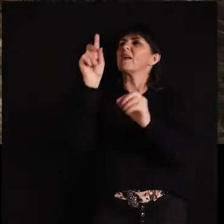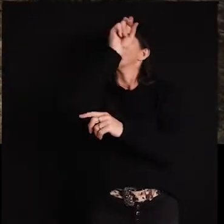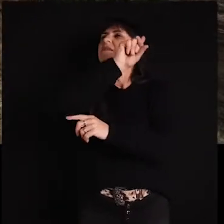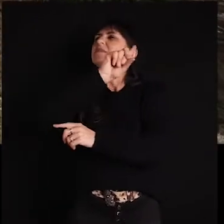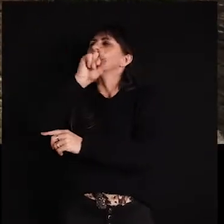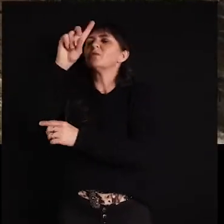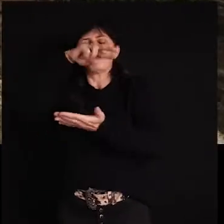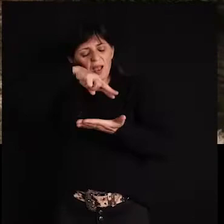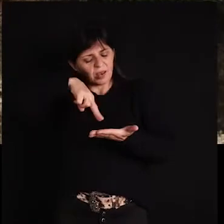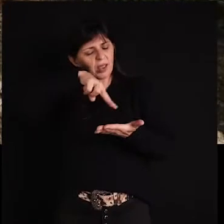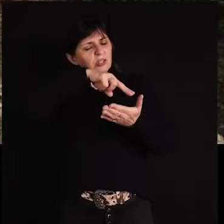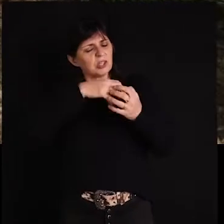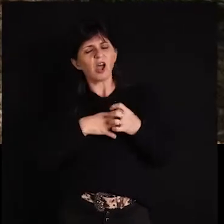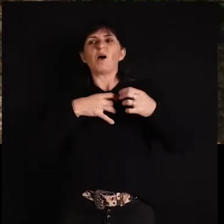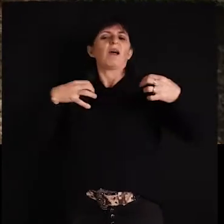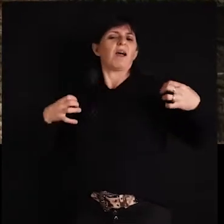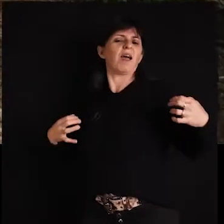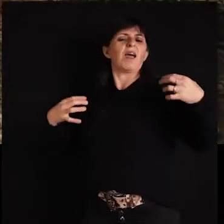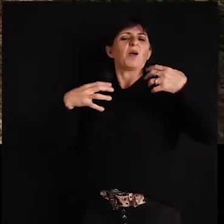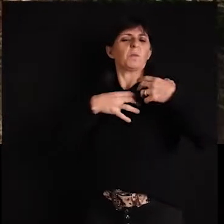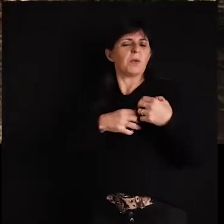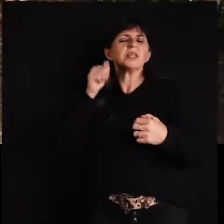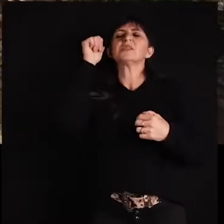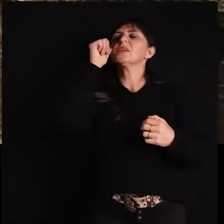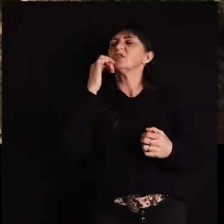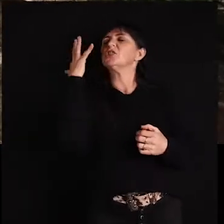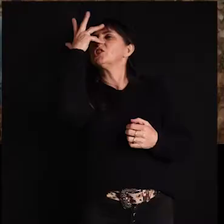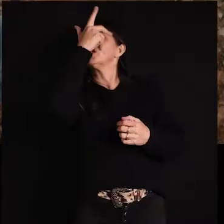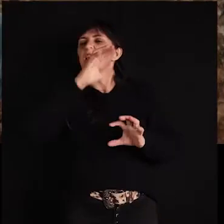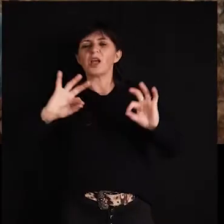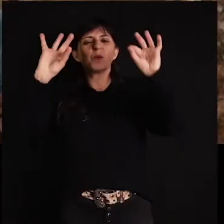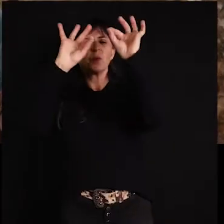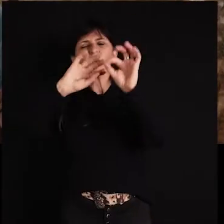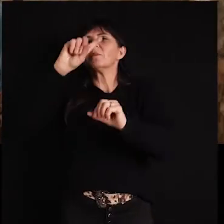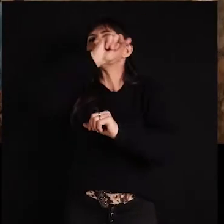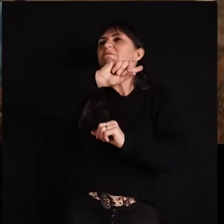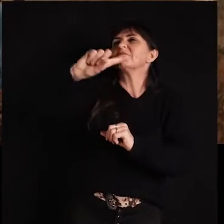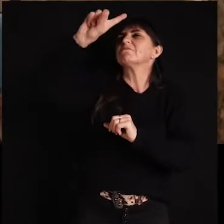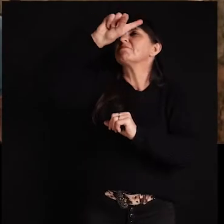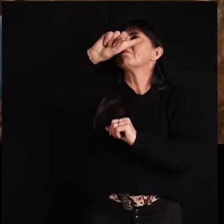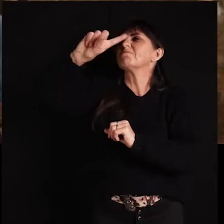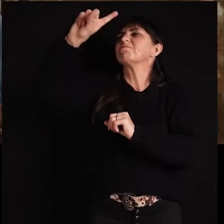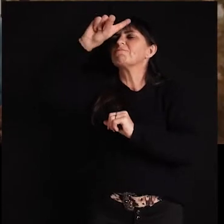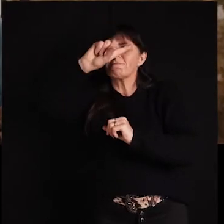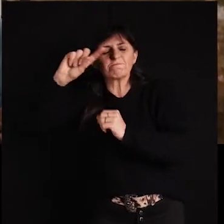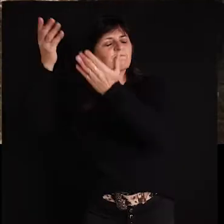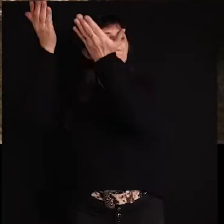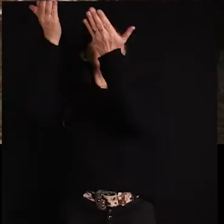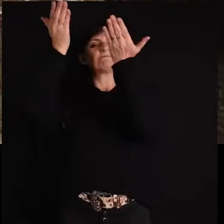Deus. Fandango, gaita e chinoca é um presente de Deus.